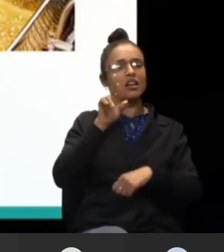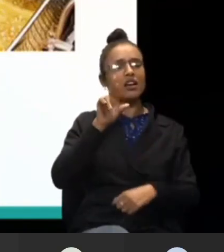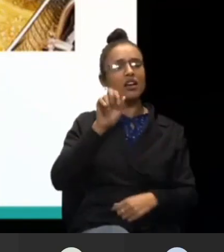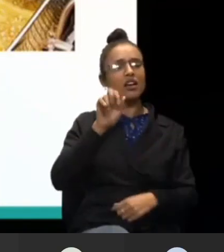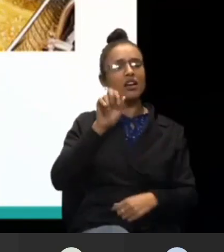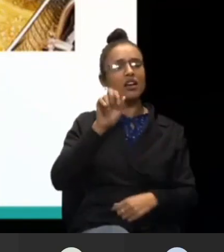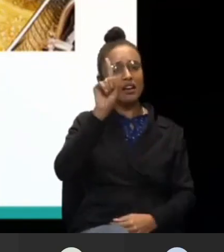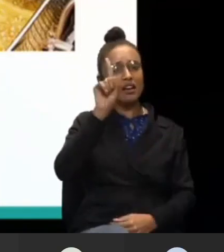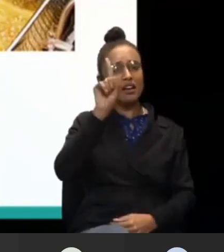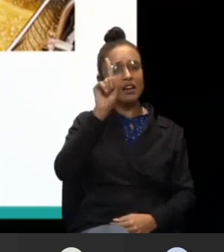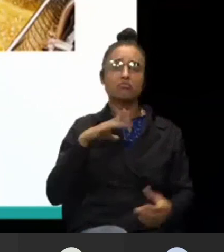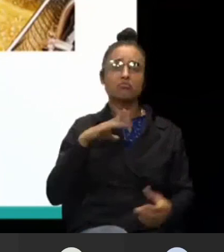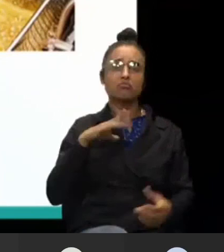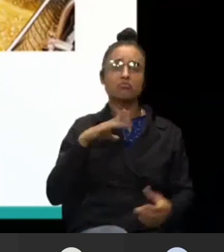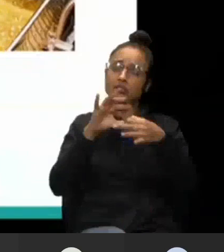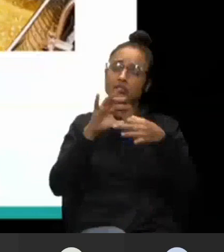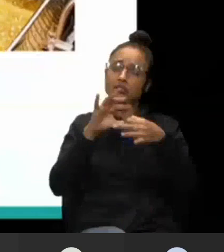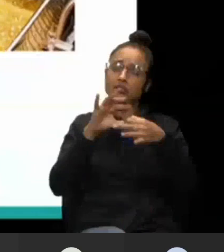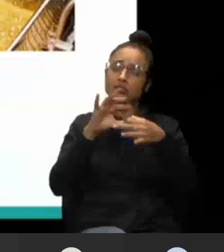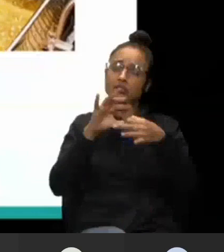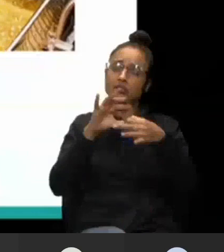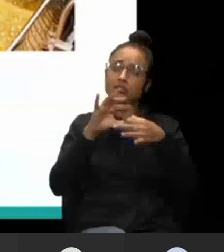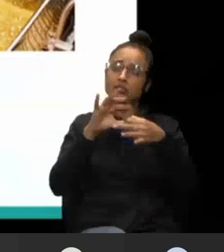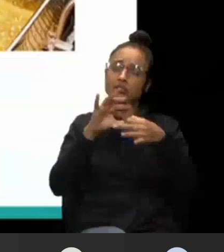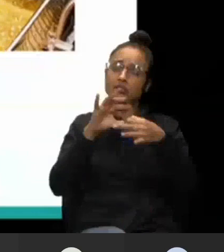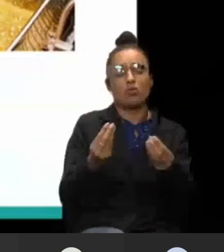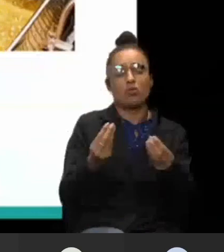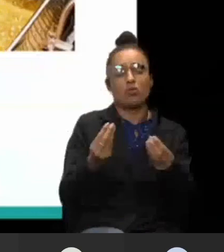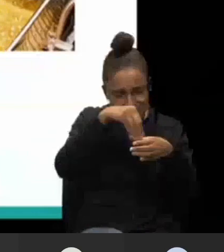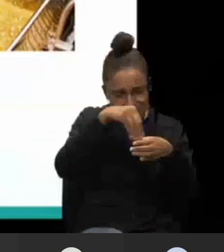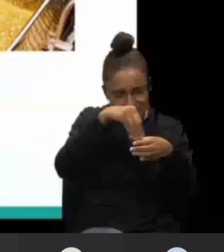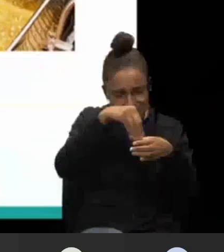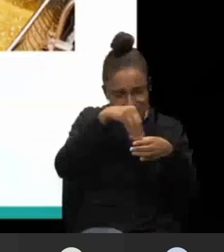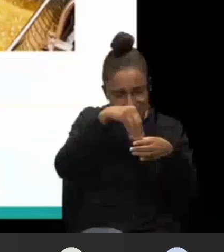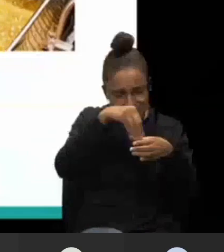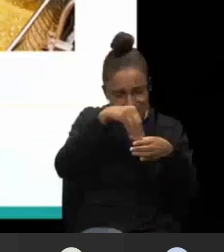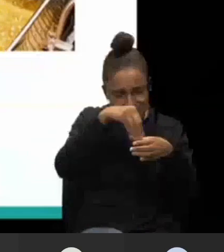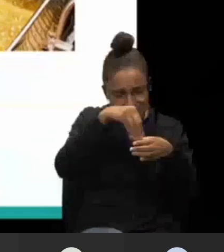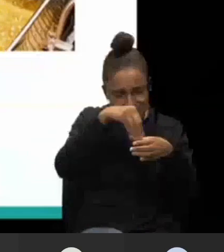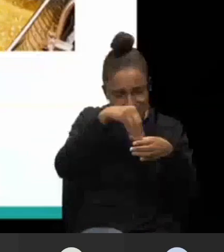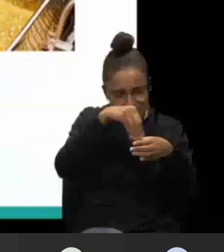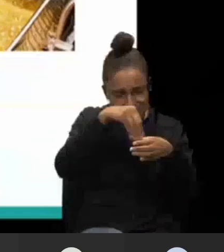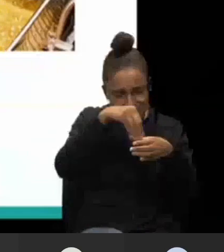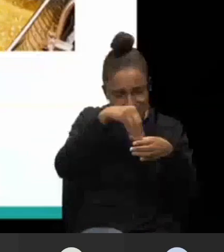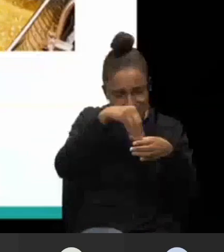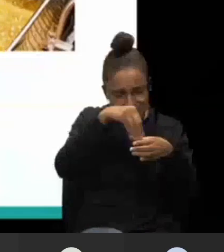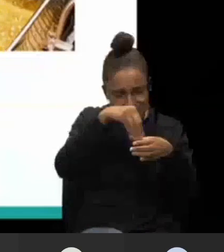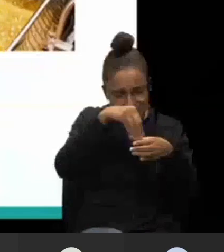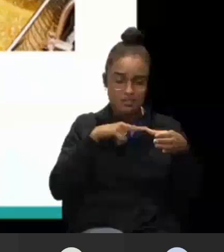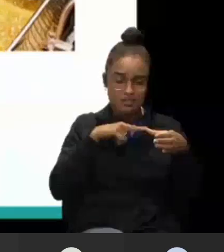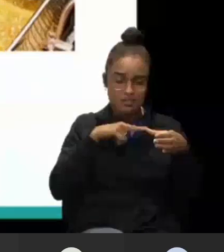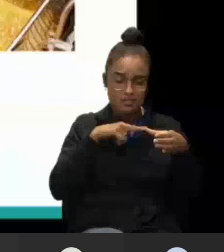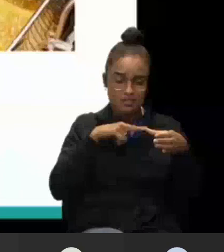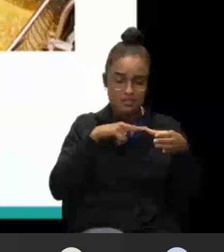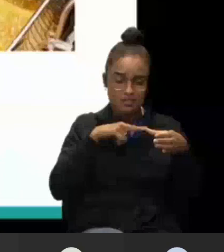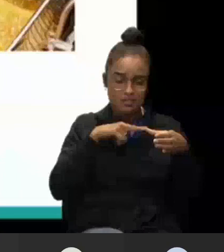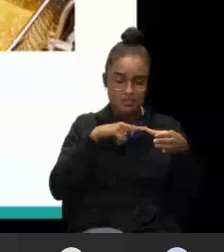grande quantidade de ácidos graxos livres no meio. Então, diminui o ponto de fumaça, diminui a